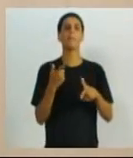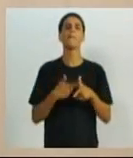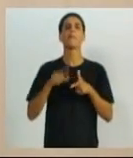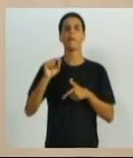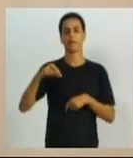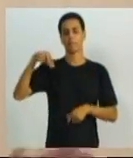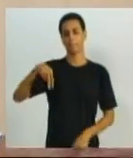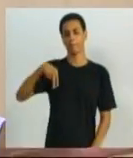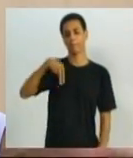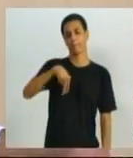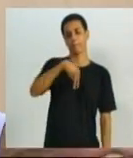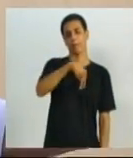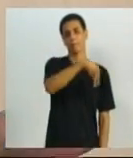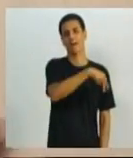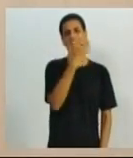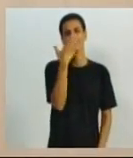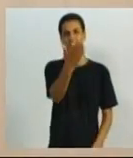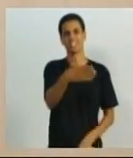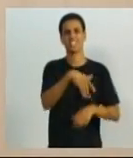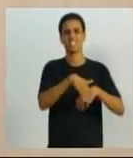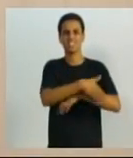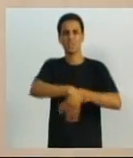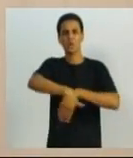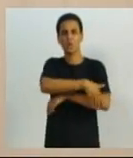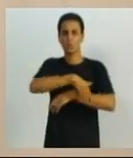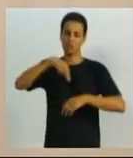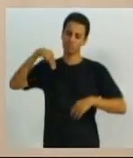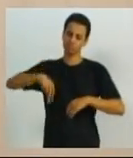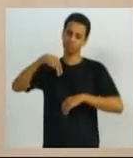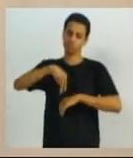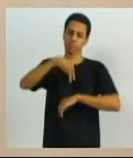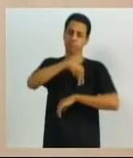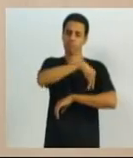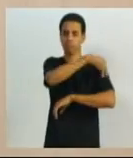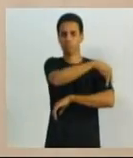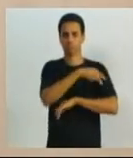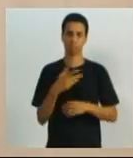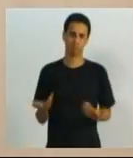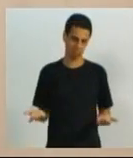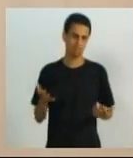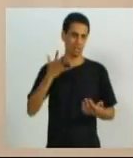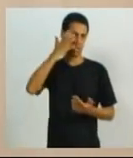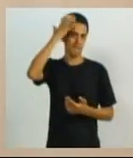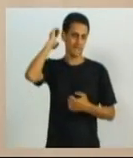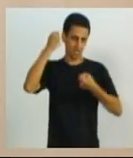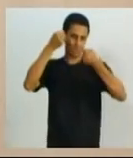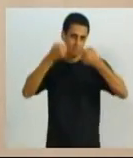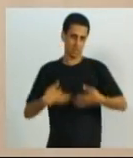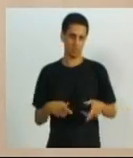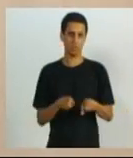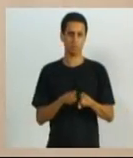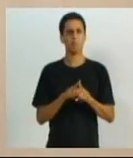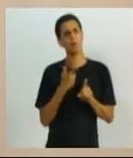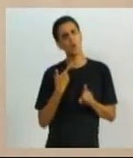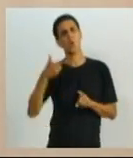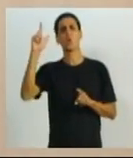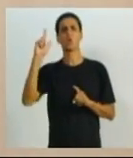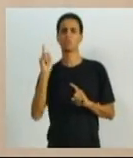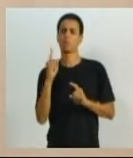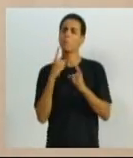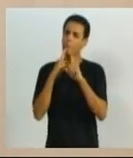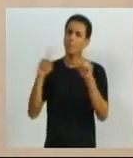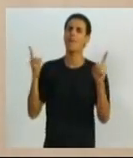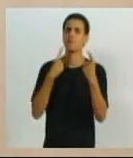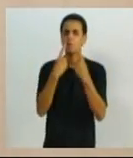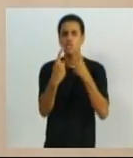aquela situação na beira da via, como lembrou aqui o vereador Ivanatz. Então, outros procedimentos, nós vamos dialogando e no final a